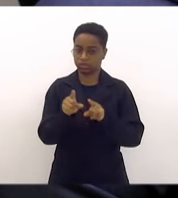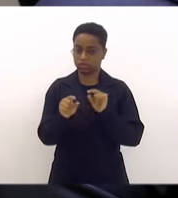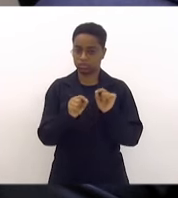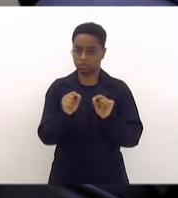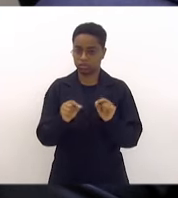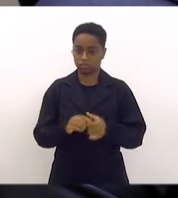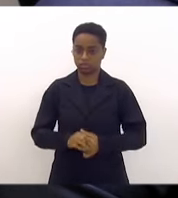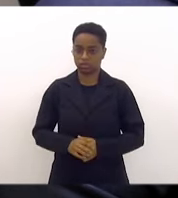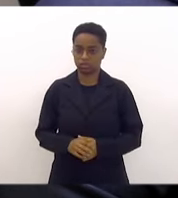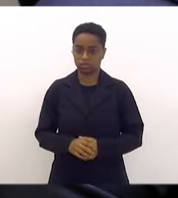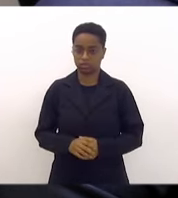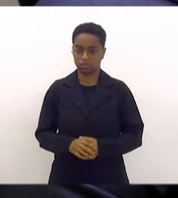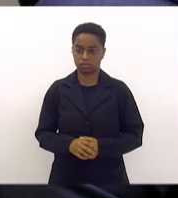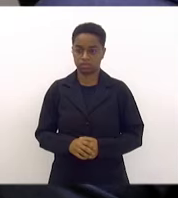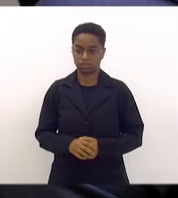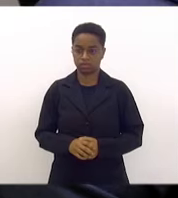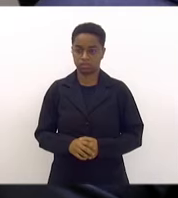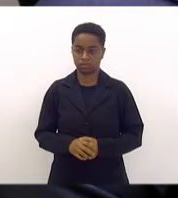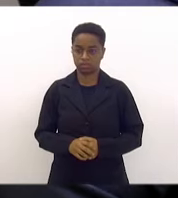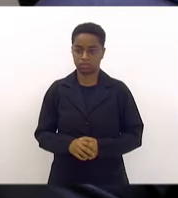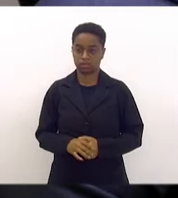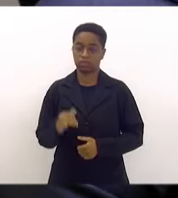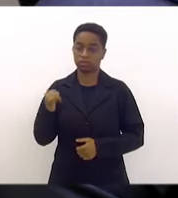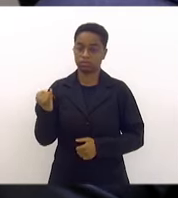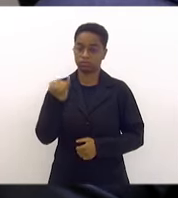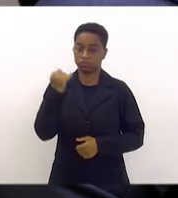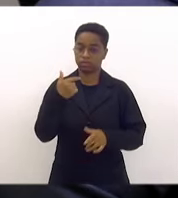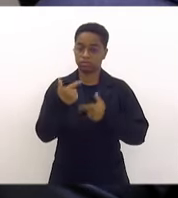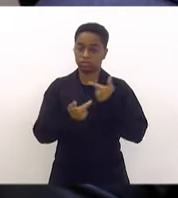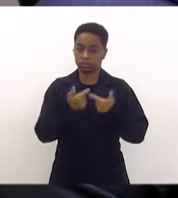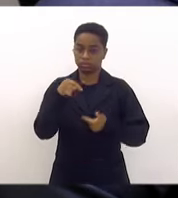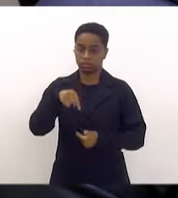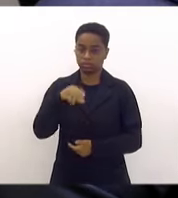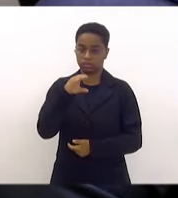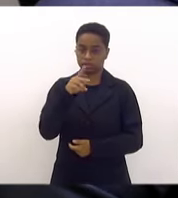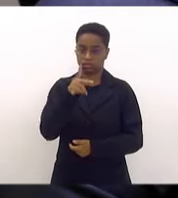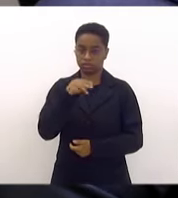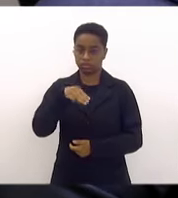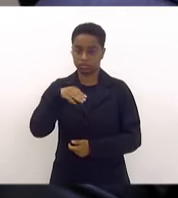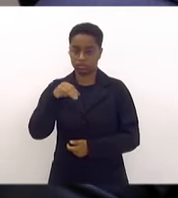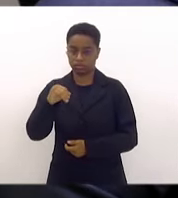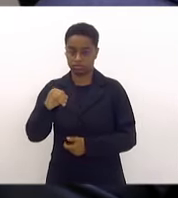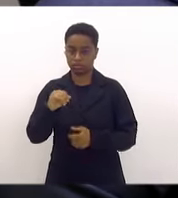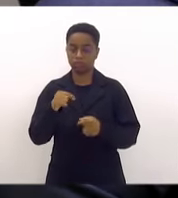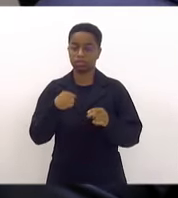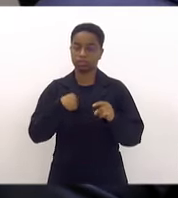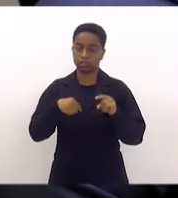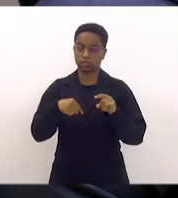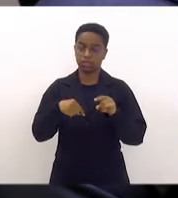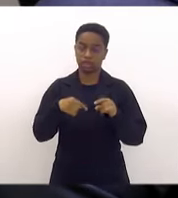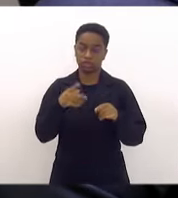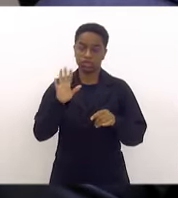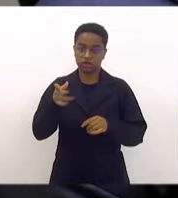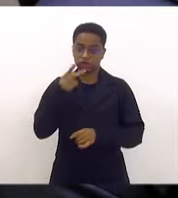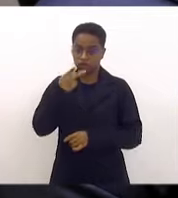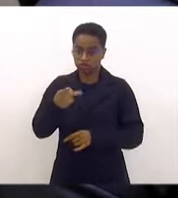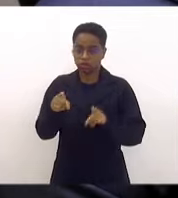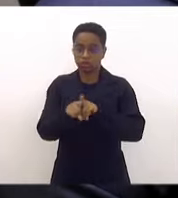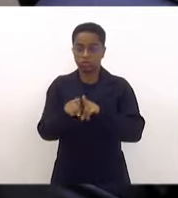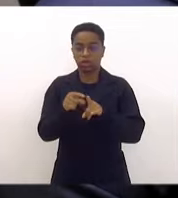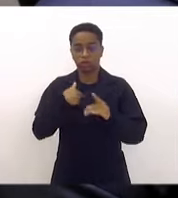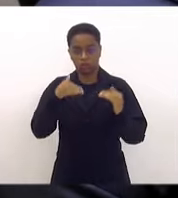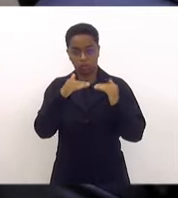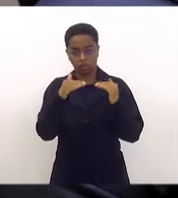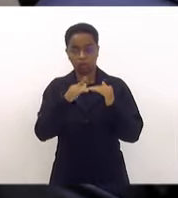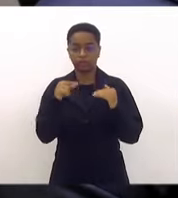é muito importante o trabalho da cpmi porque eh também foi falado e eu concordo Evidente a gente tem que se ater